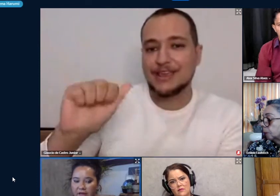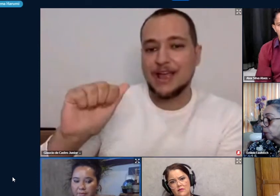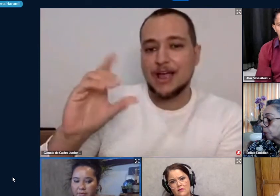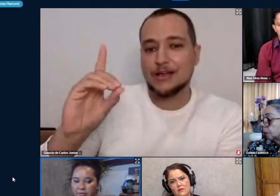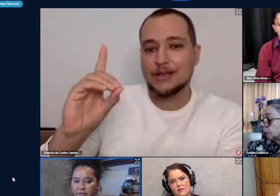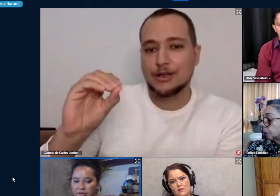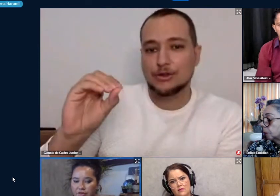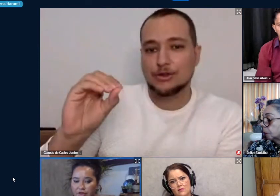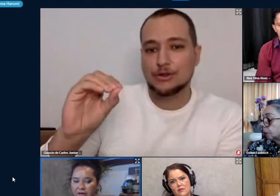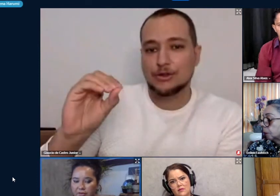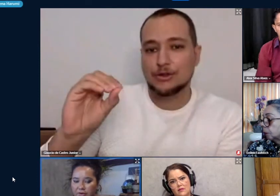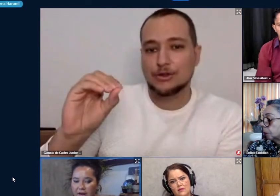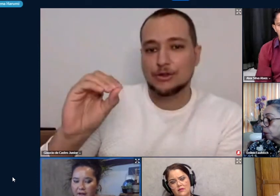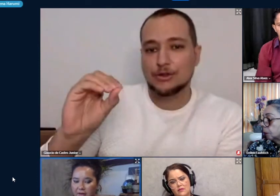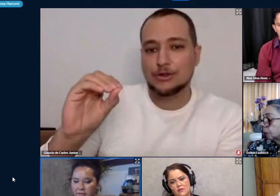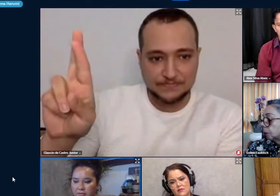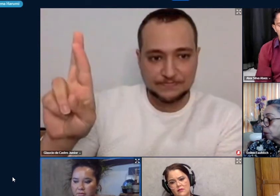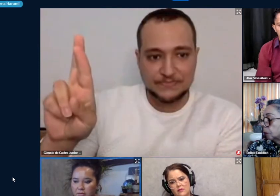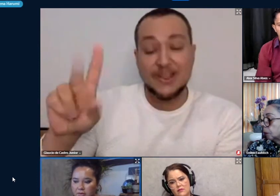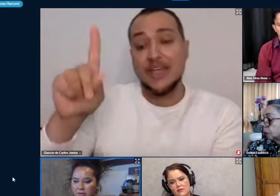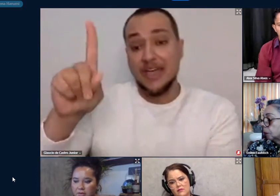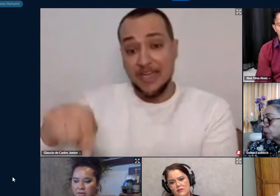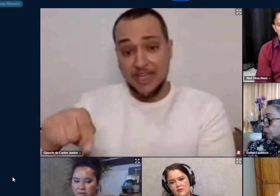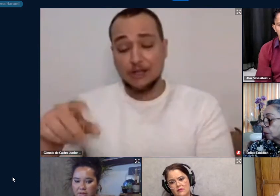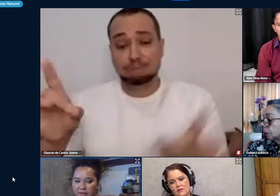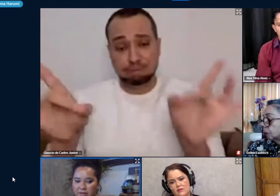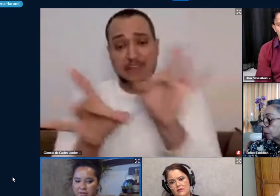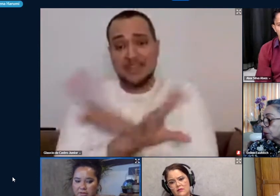o verbo te adorar,